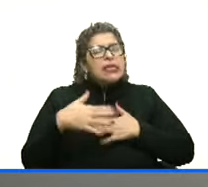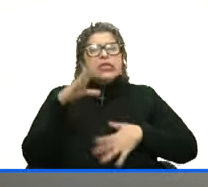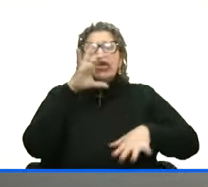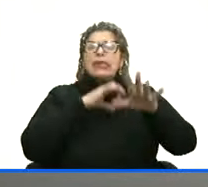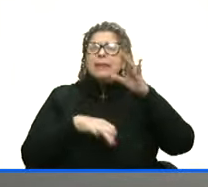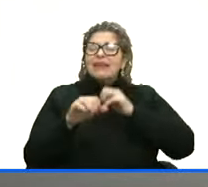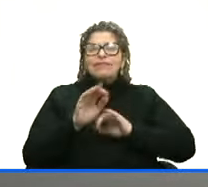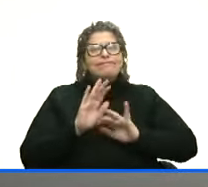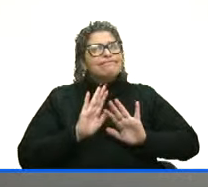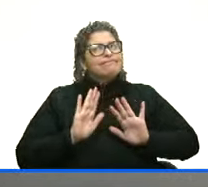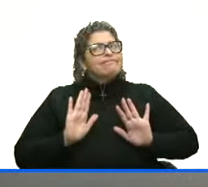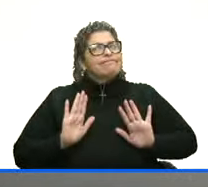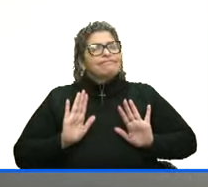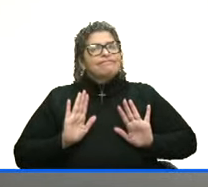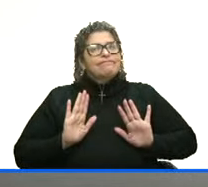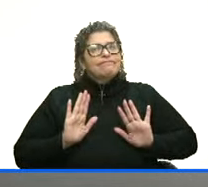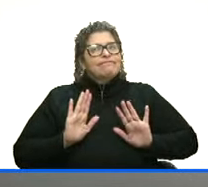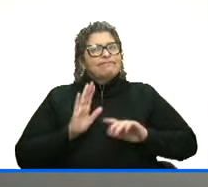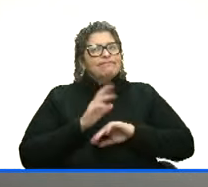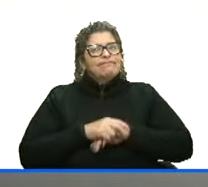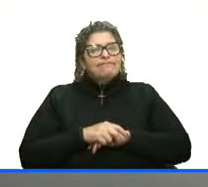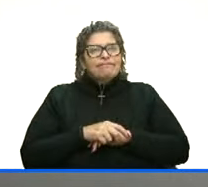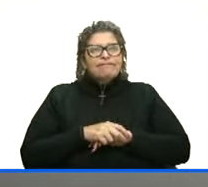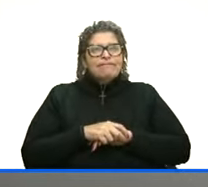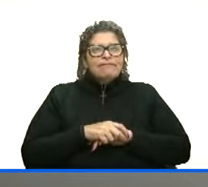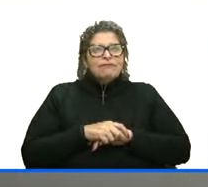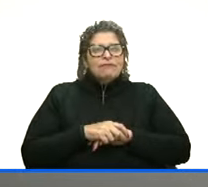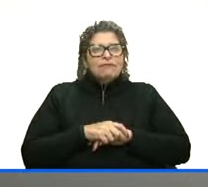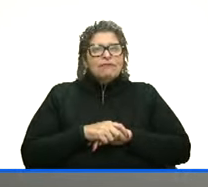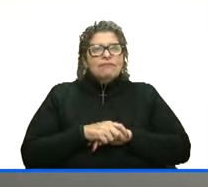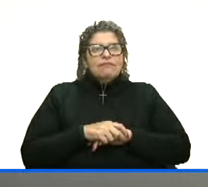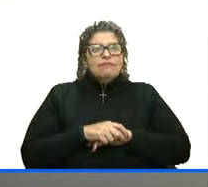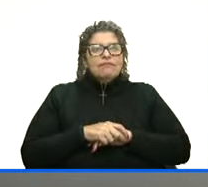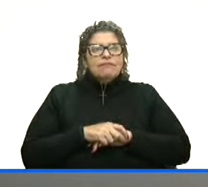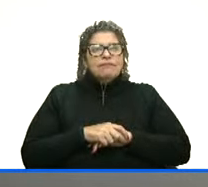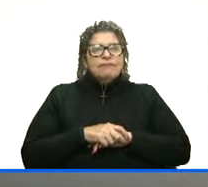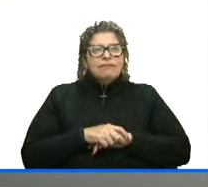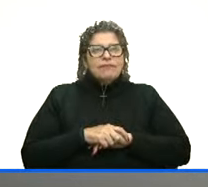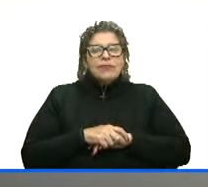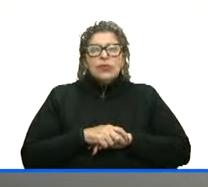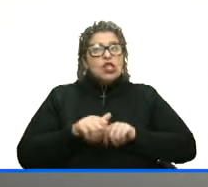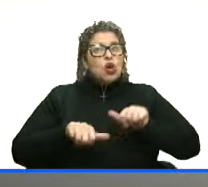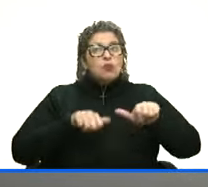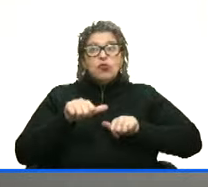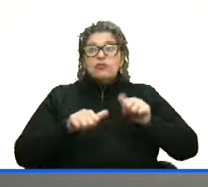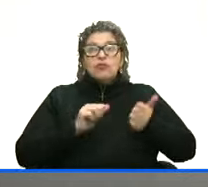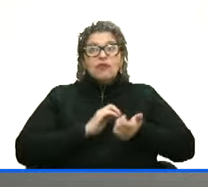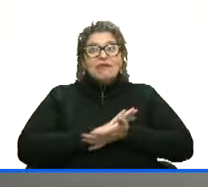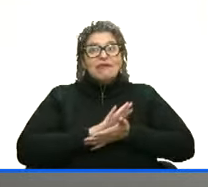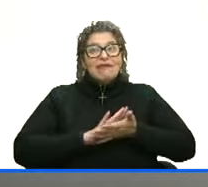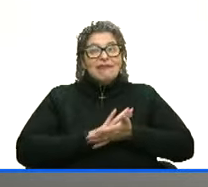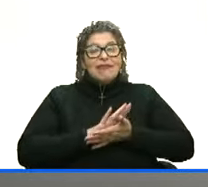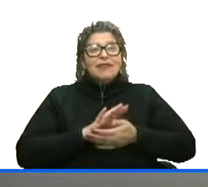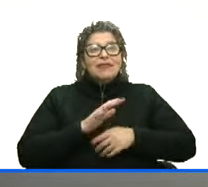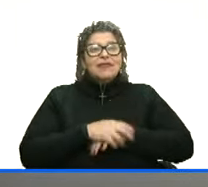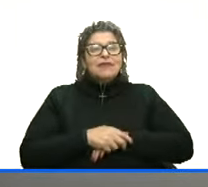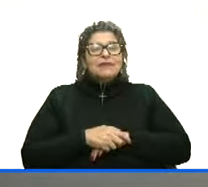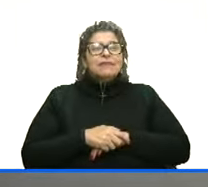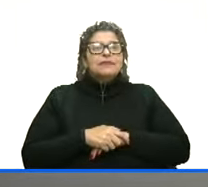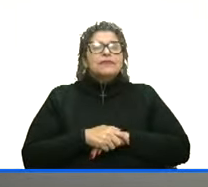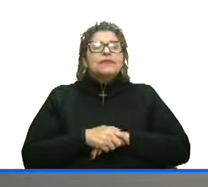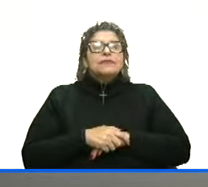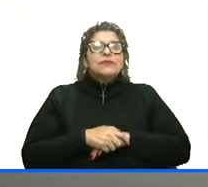aprendizado, coisa... Mas eu acho que esse é o exemplo mais típico de que não mudou nada, continua sendo da